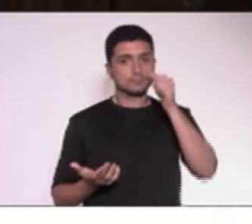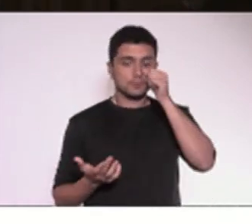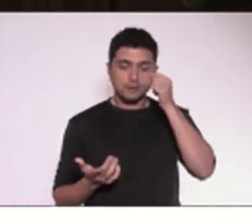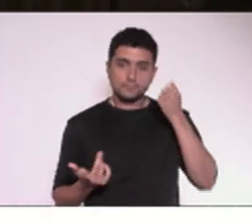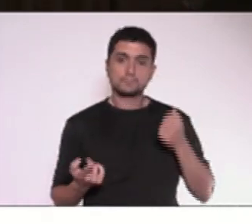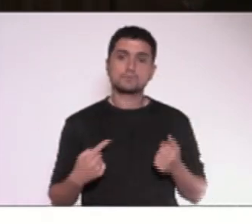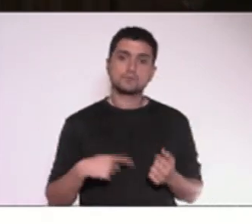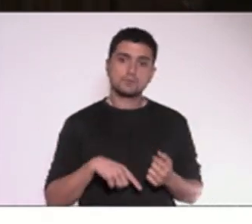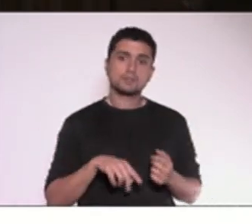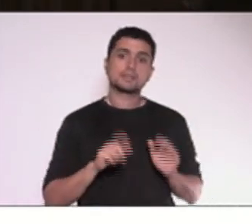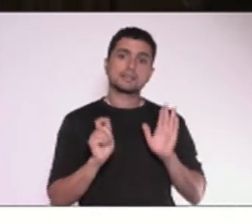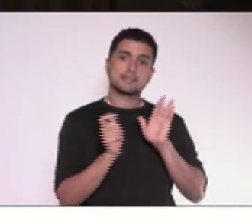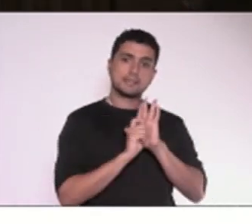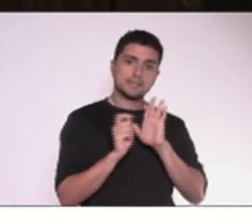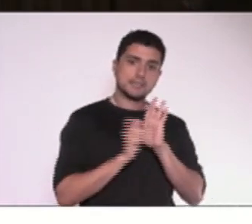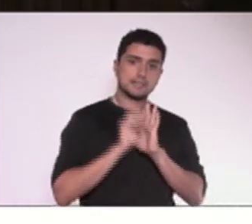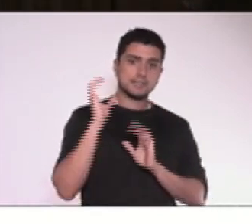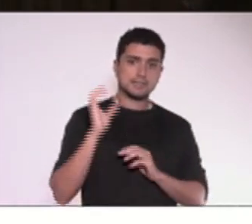Fortalecimento do crime,